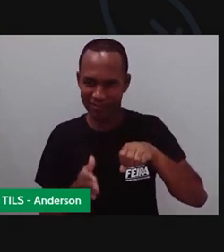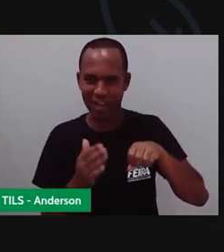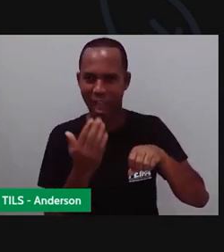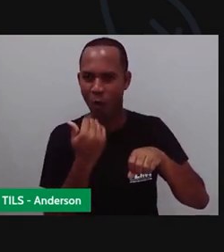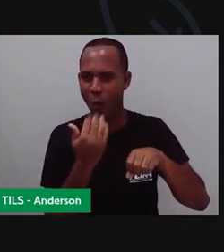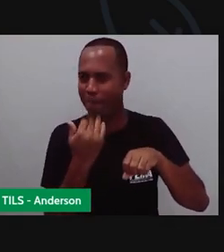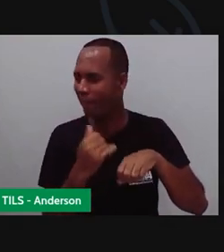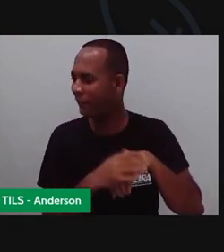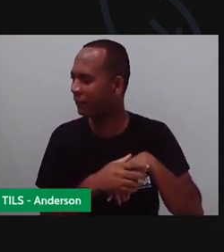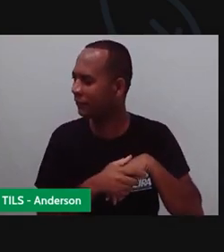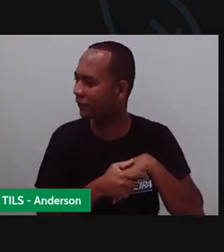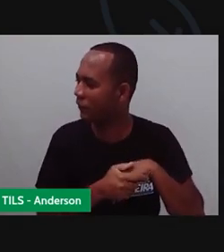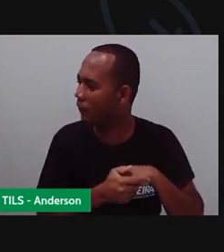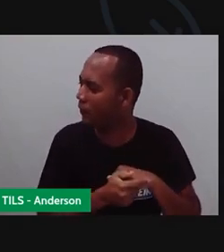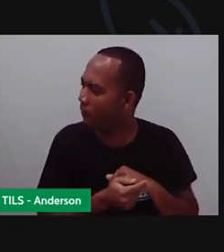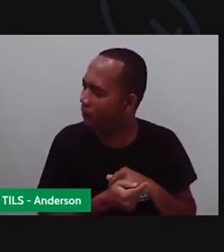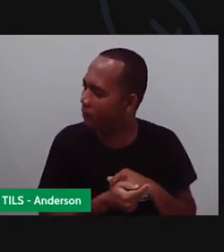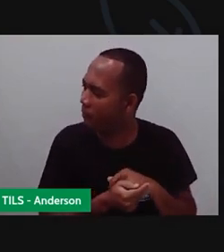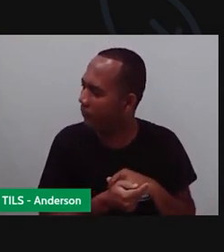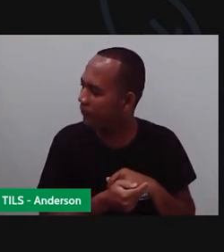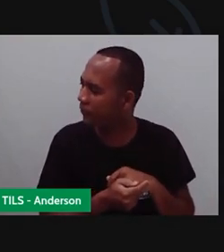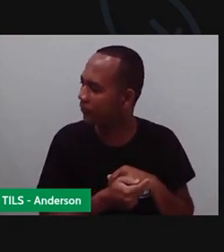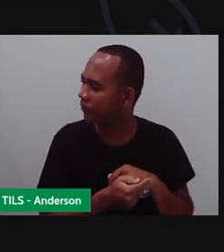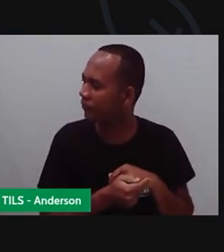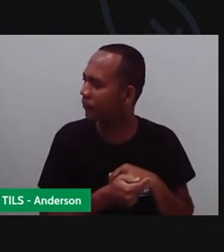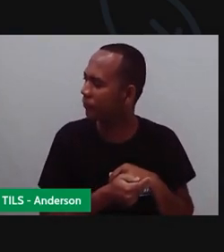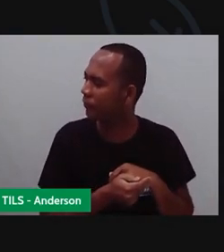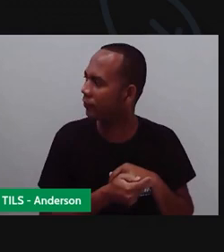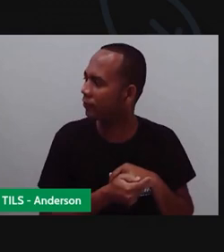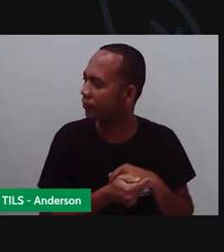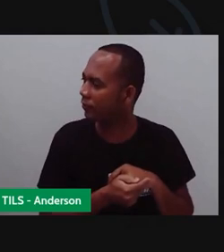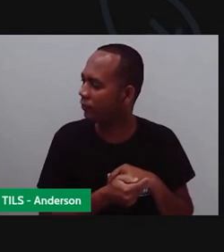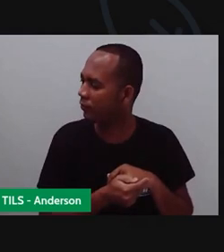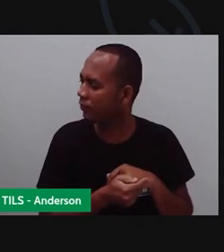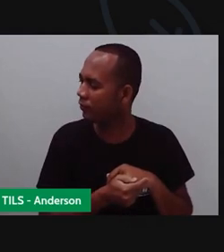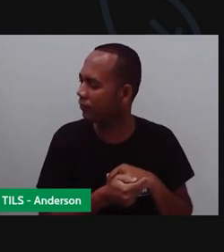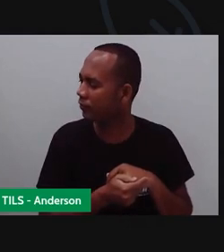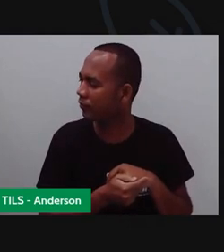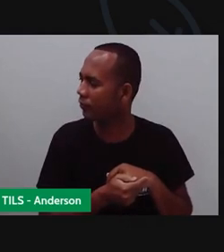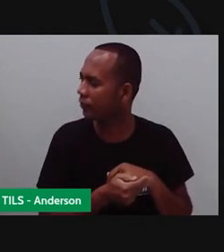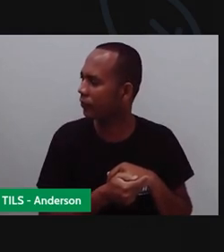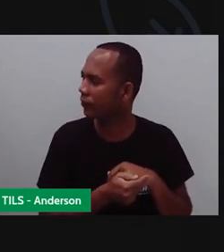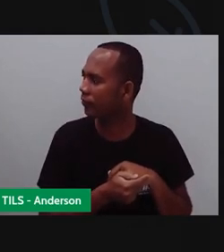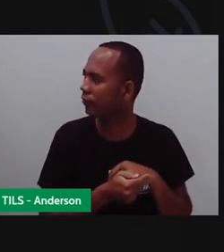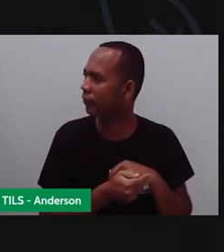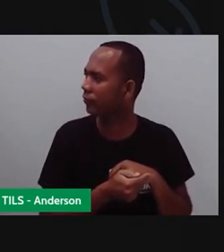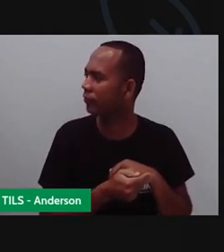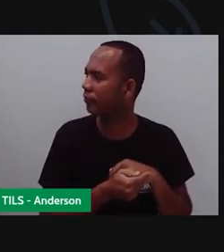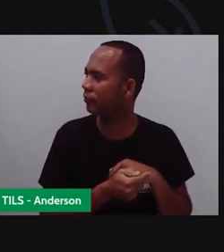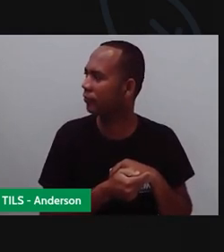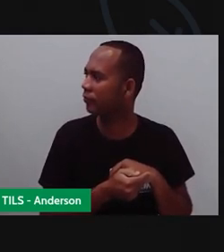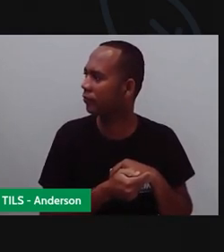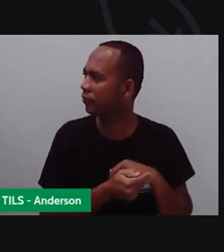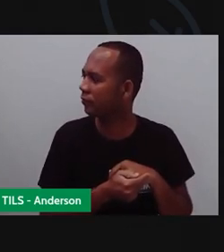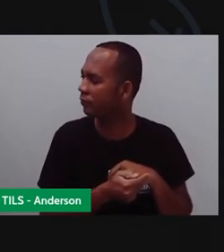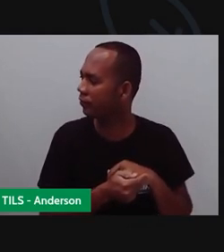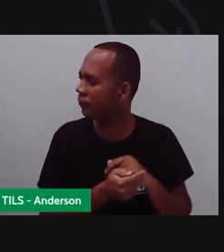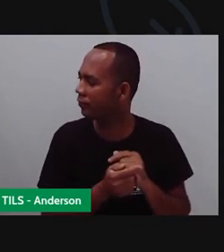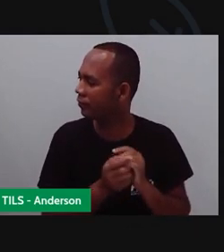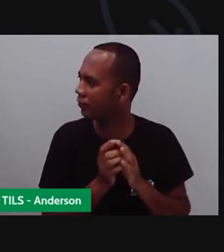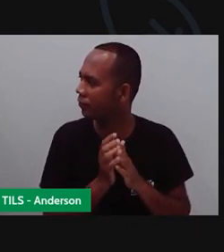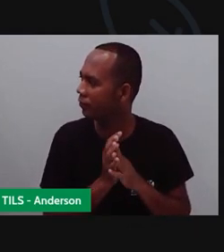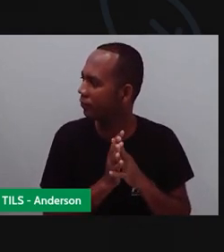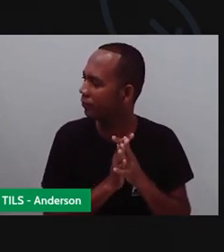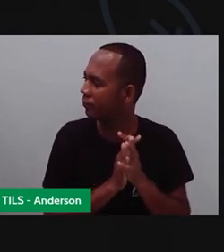aqui Tá certo outro aqui aqui o frango a gente vai dividir não é pro Vânia anda assim a gente vai almoçar isso aqui a gente porque o